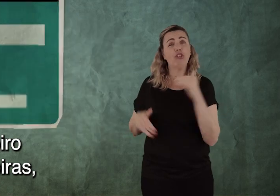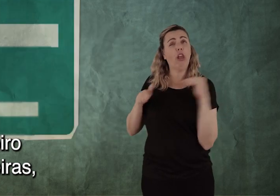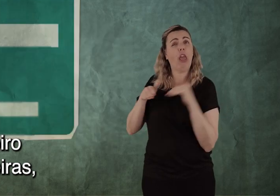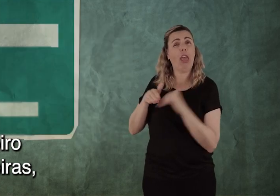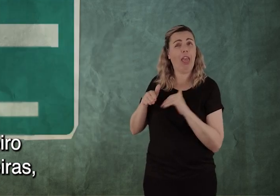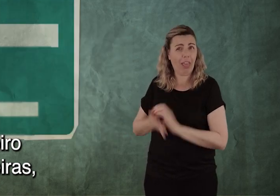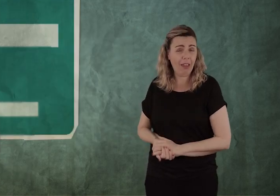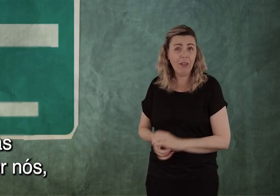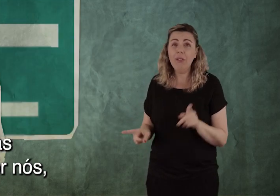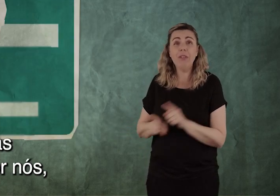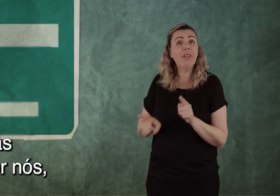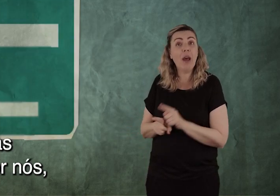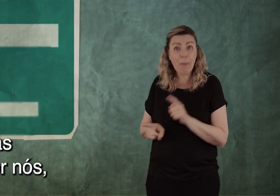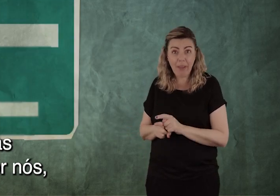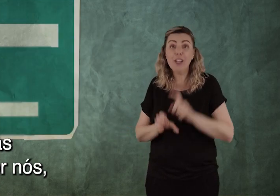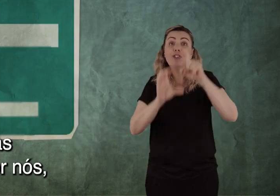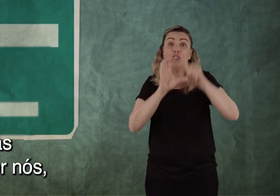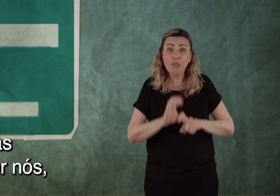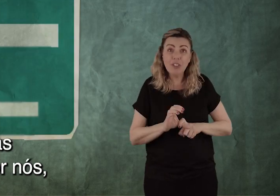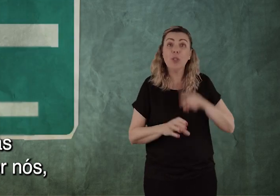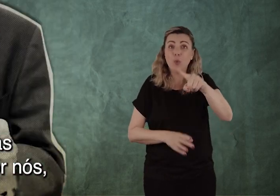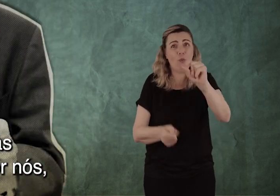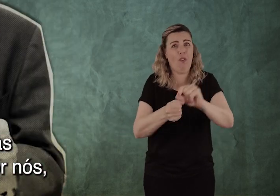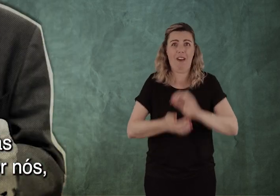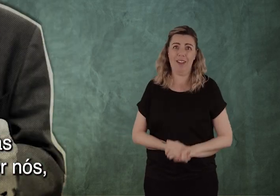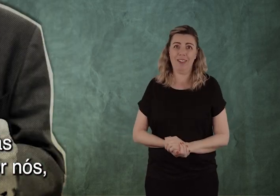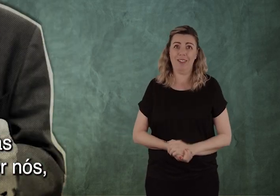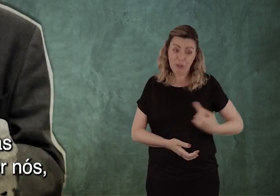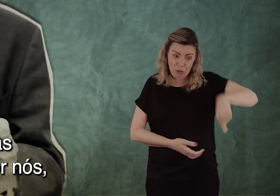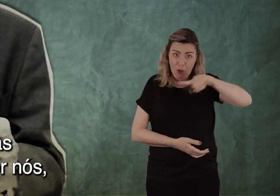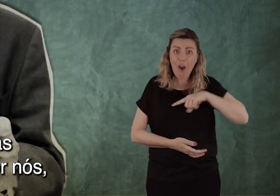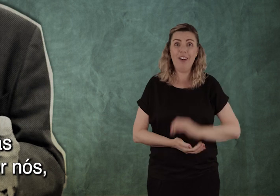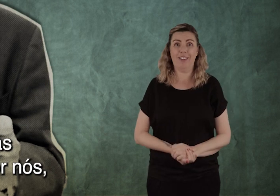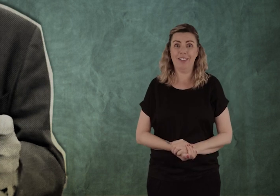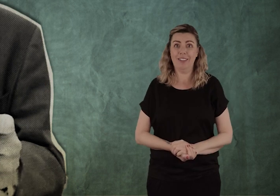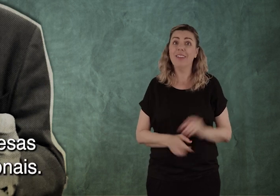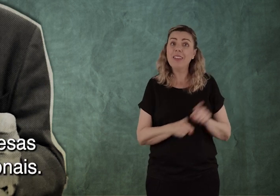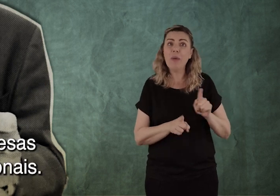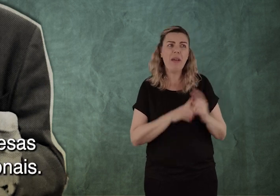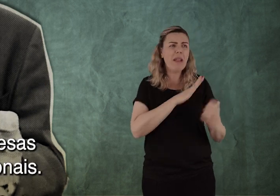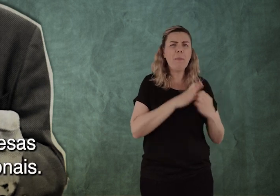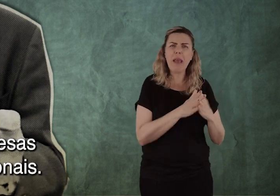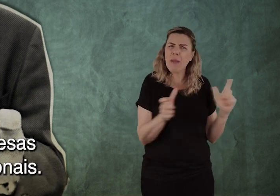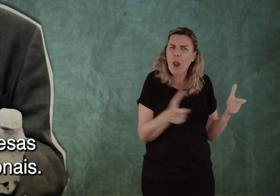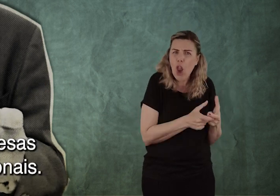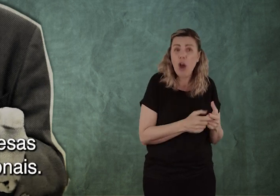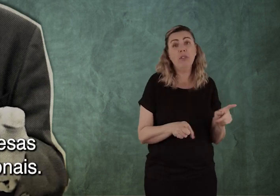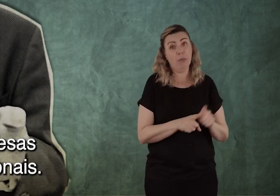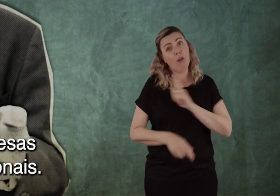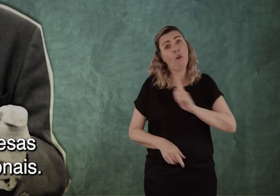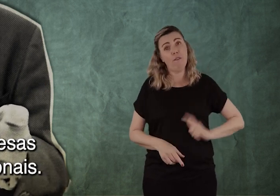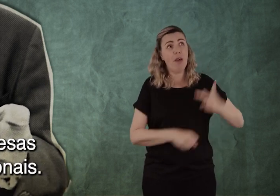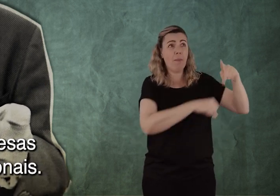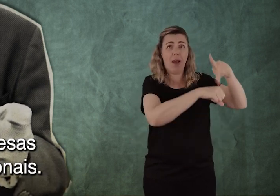em aplicações financeiras, inclusive nas dívidas contraídas por você, por nós, pelas pequenas empresas e